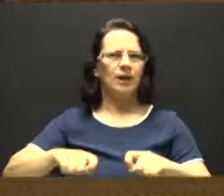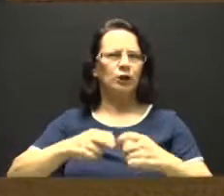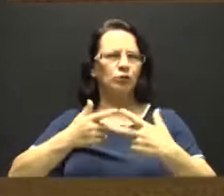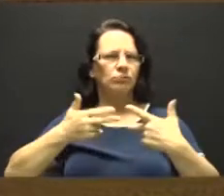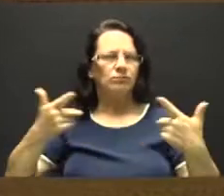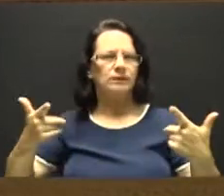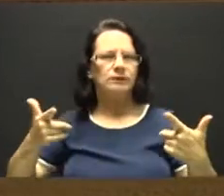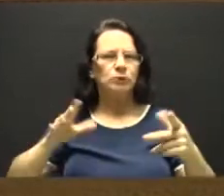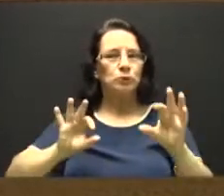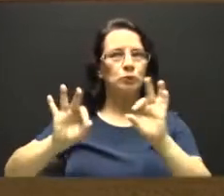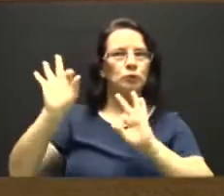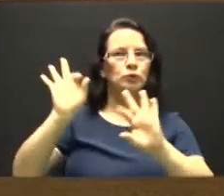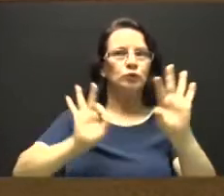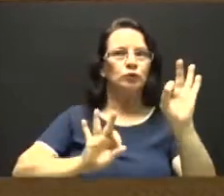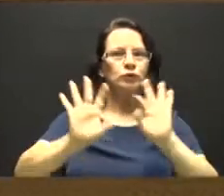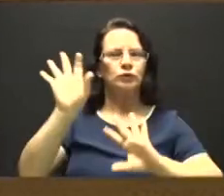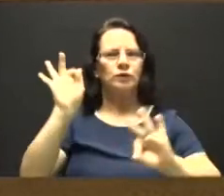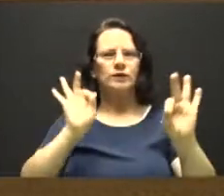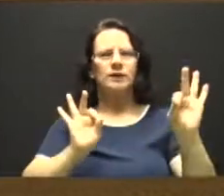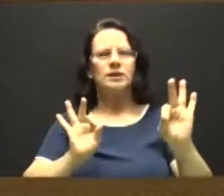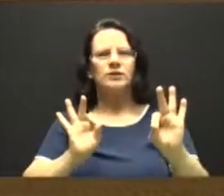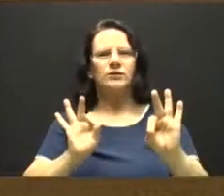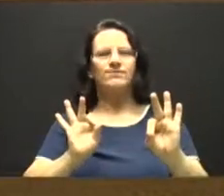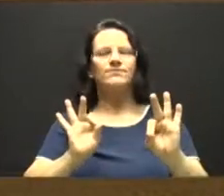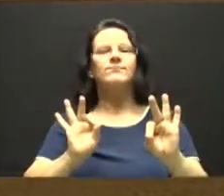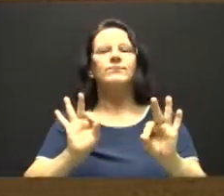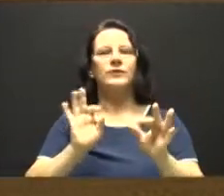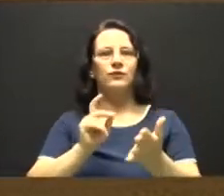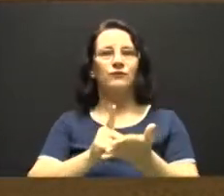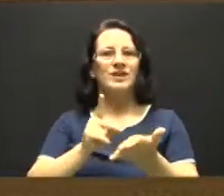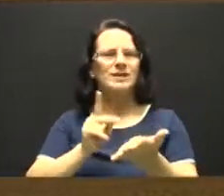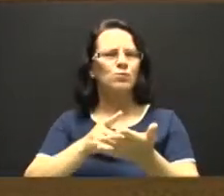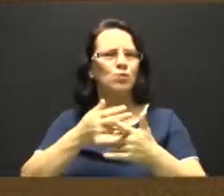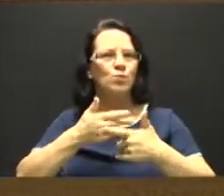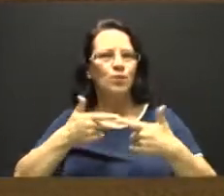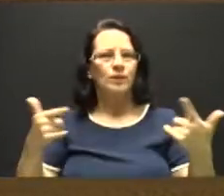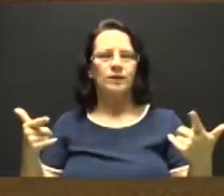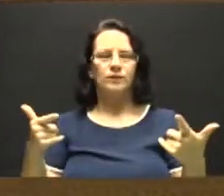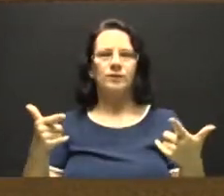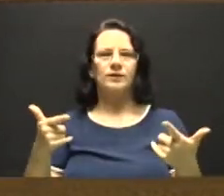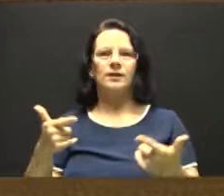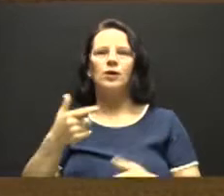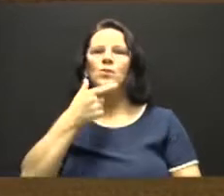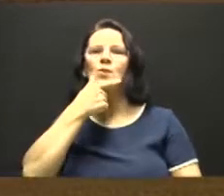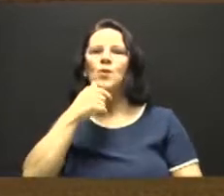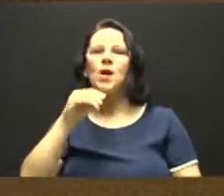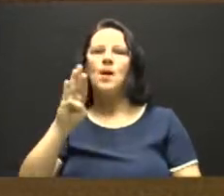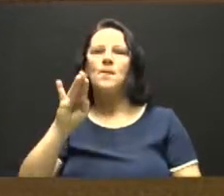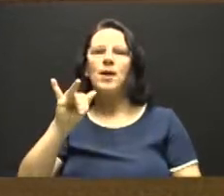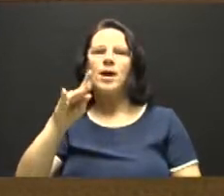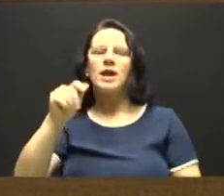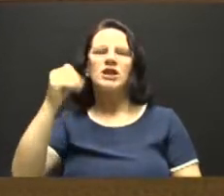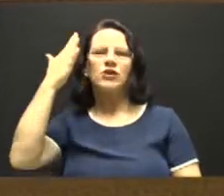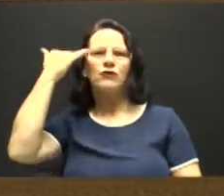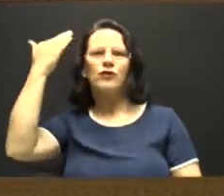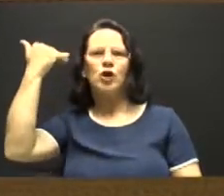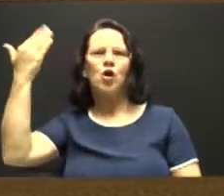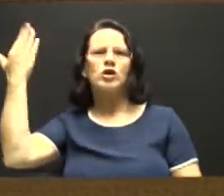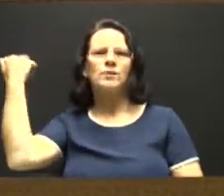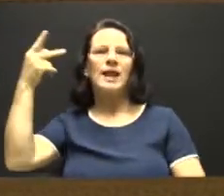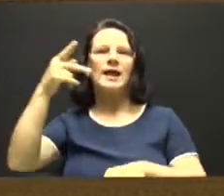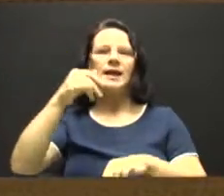descobertas de grandes realizações como afirmava batista mondim filósofo italiano